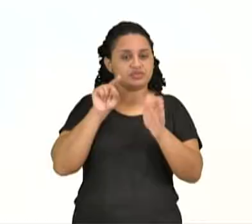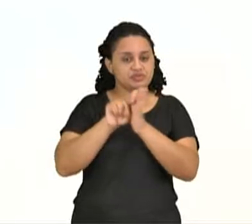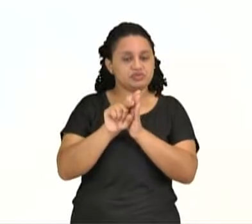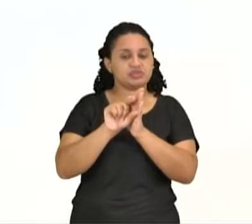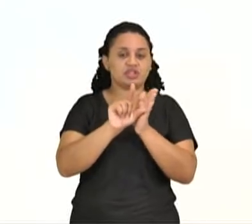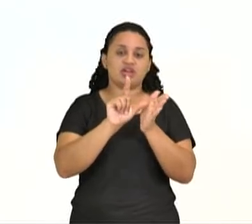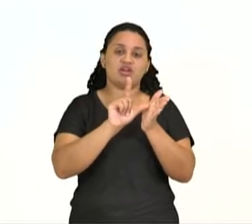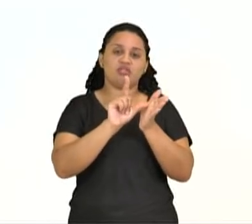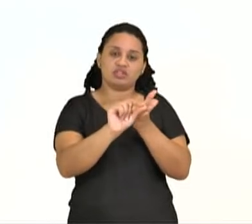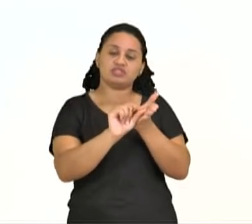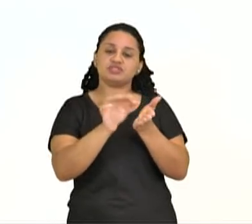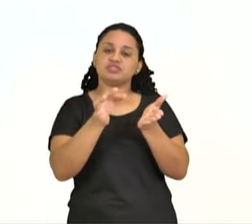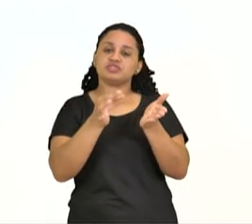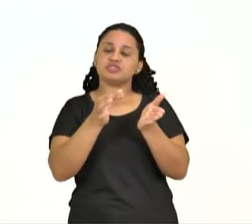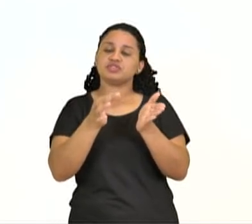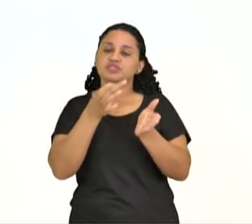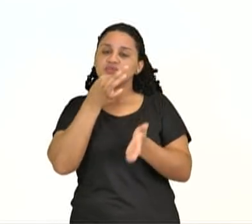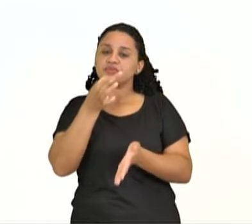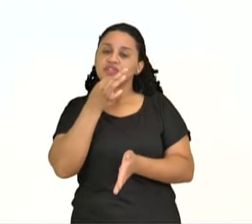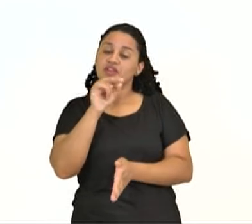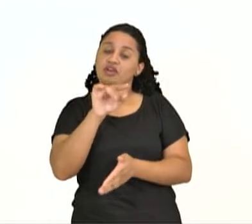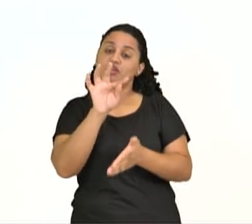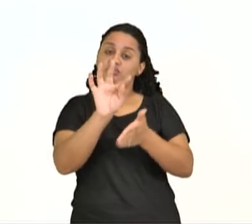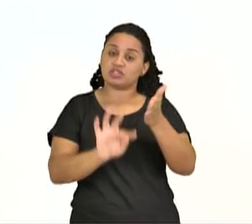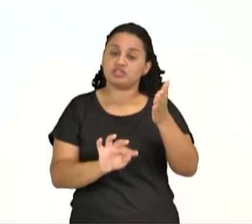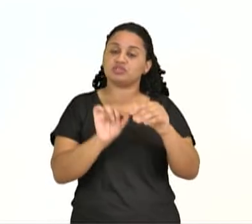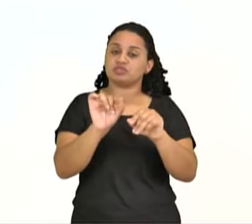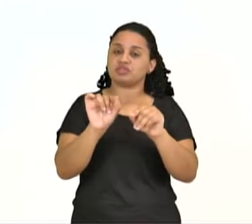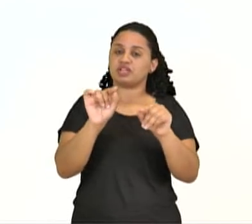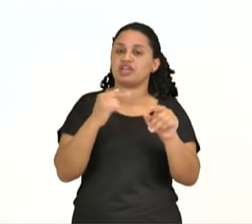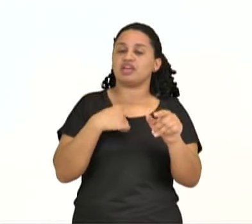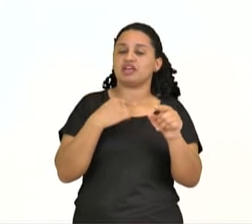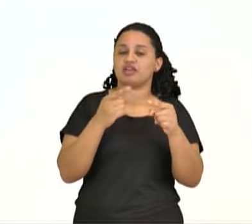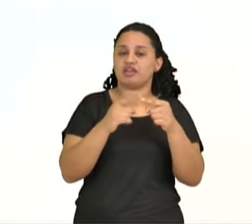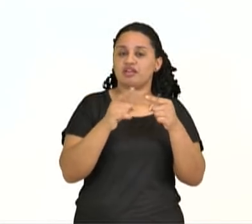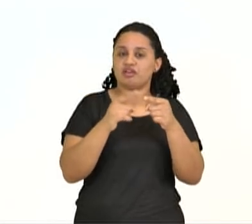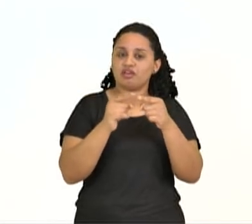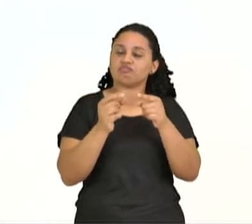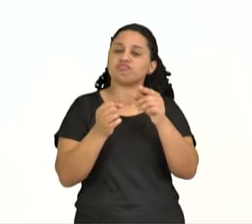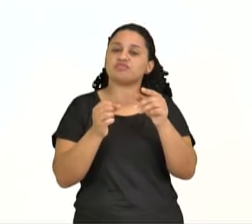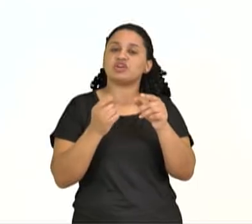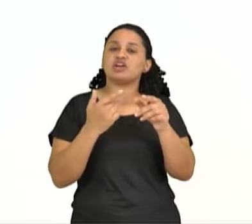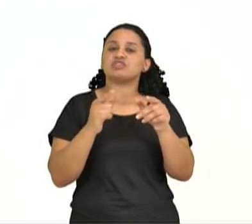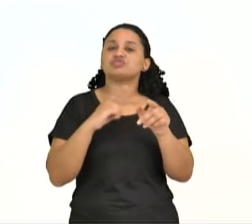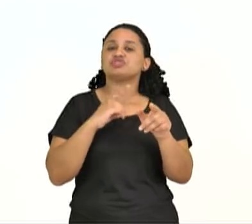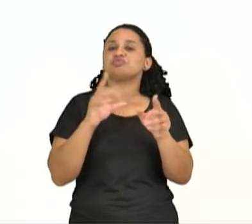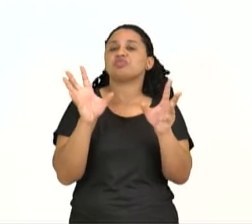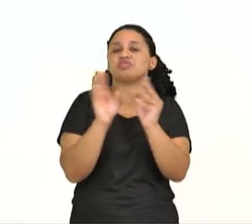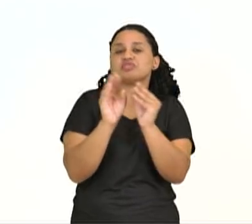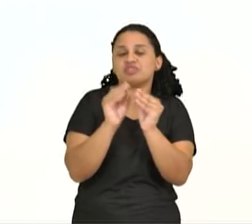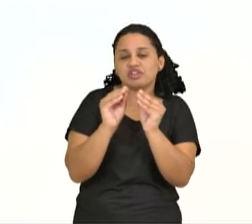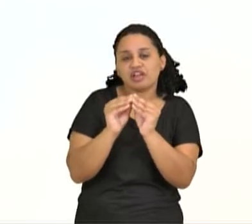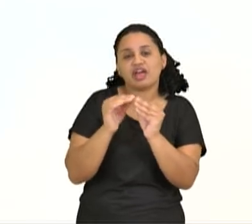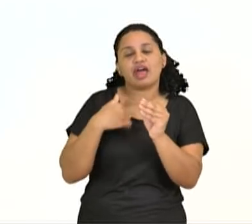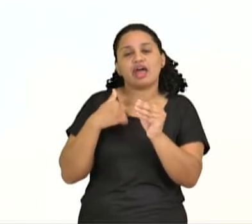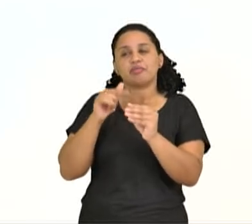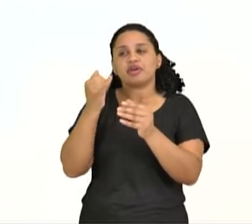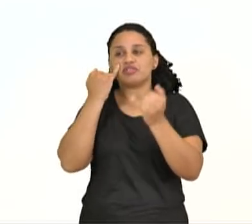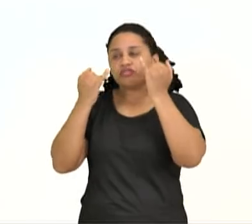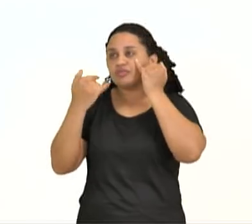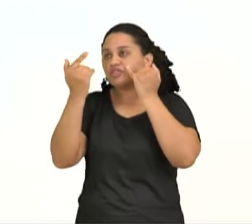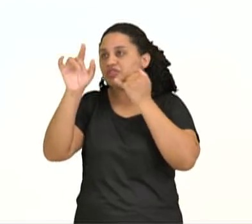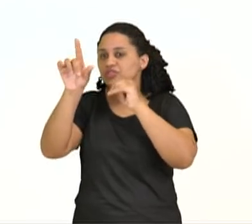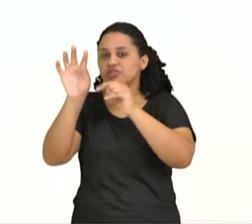texto produzido de forma abreviada, sintetizando informações que aparecem em outros textos? Ou será que